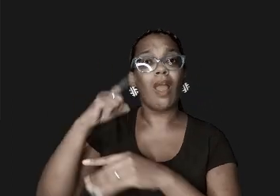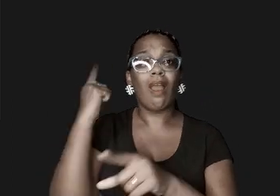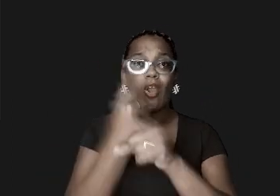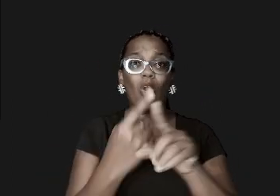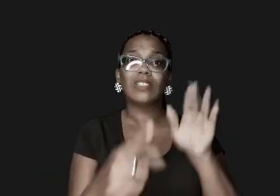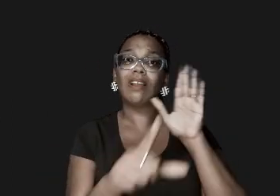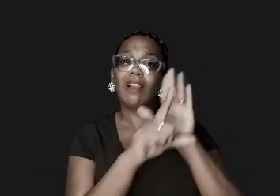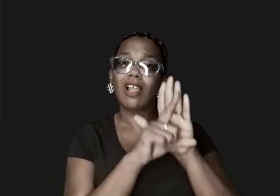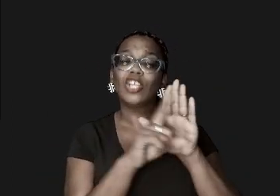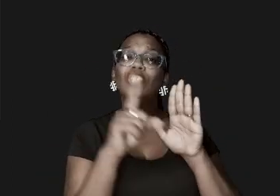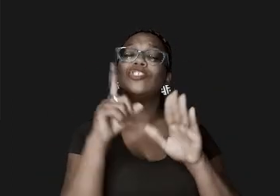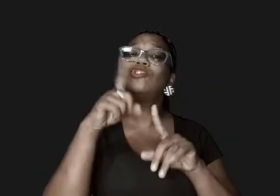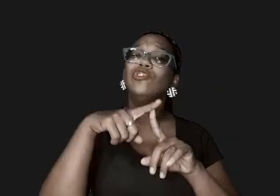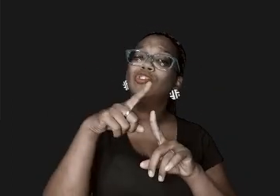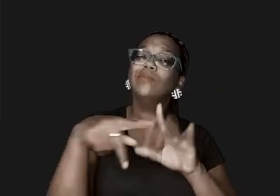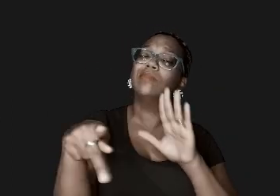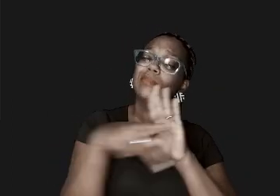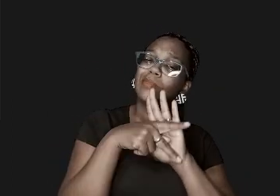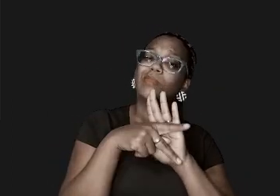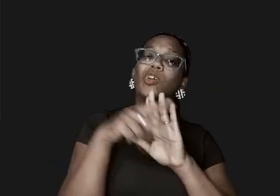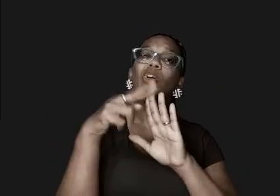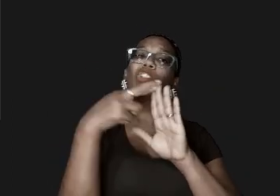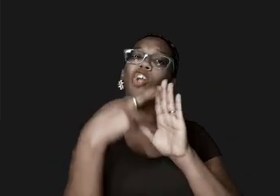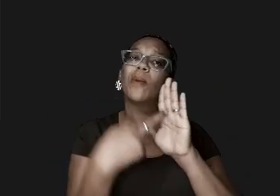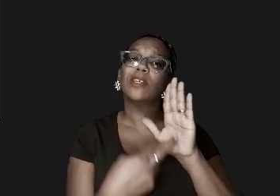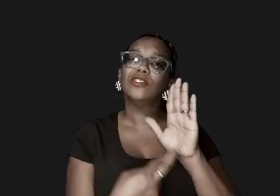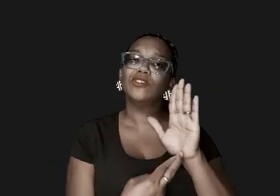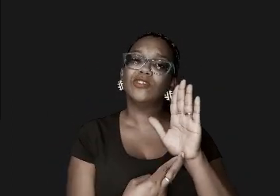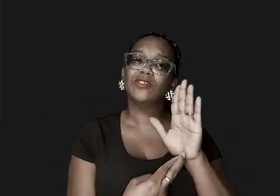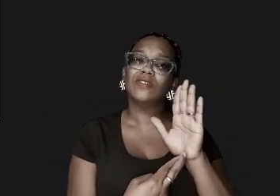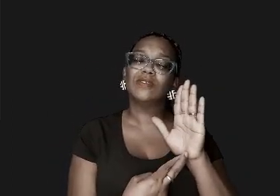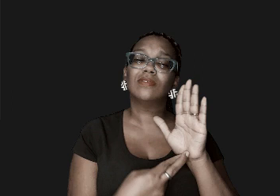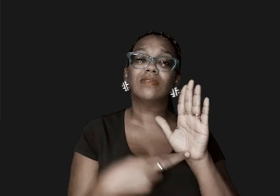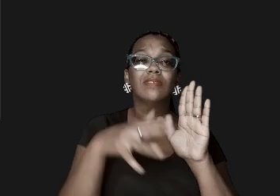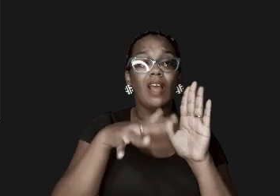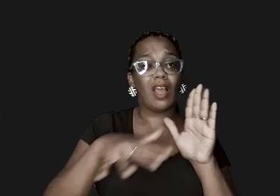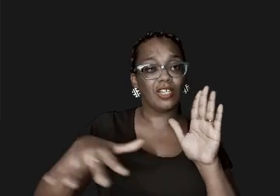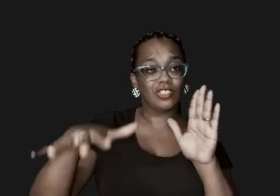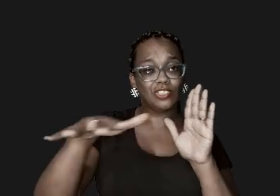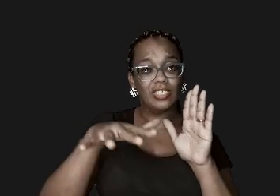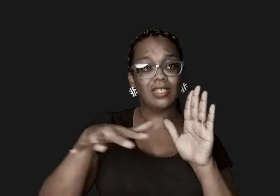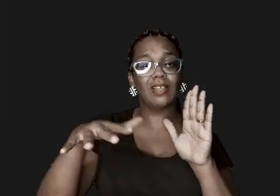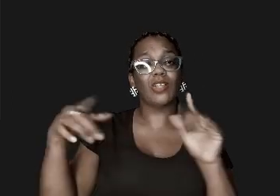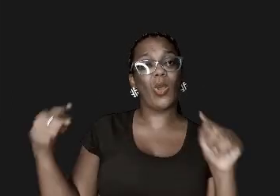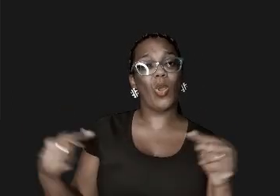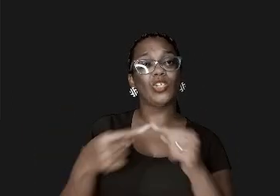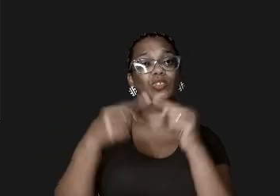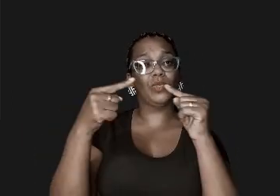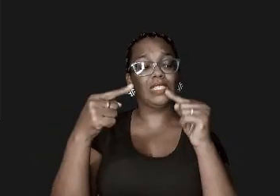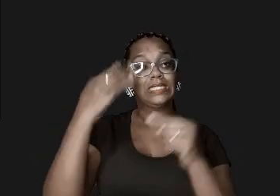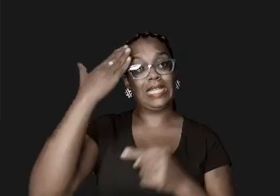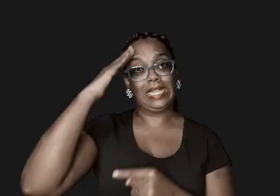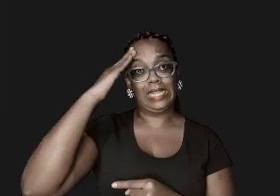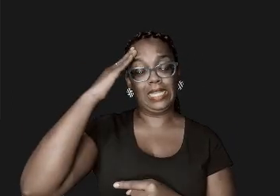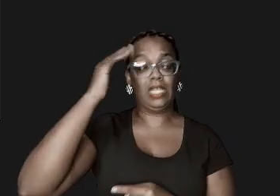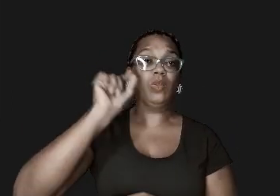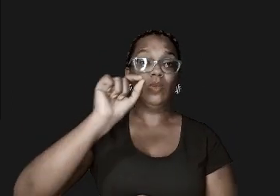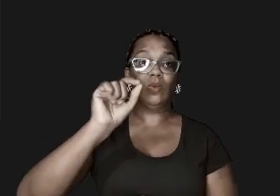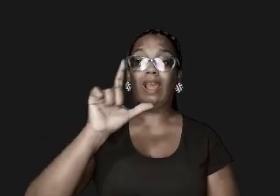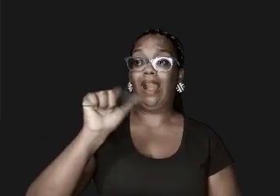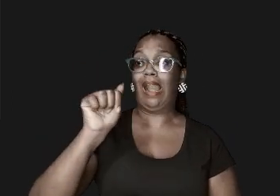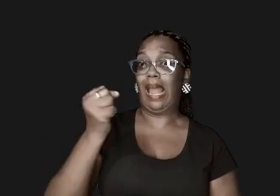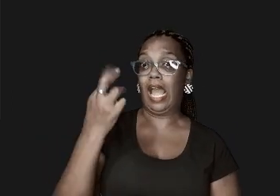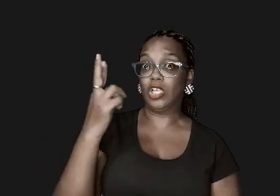o astro de cotas de um fundo imobiliário são elementos que você só encontra na legislação típica Tu acabou